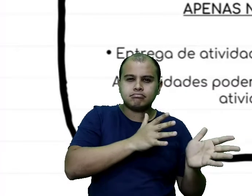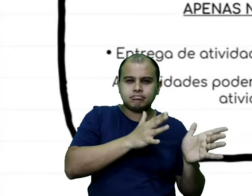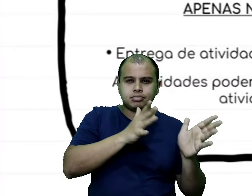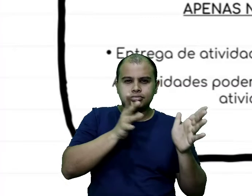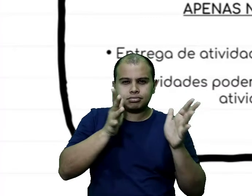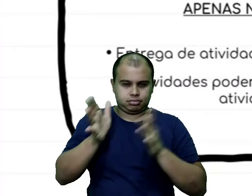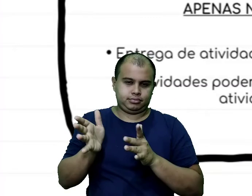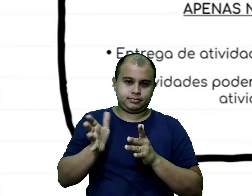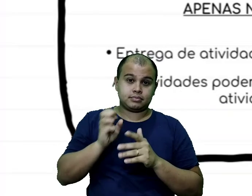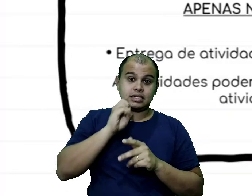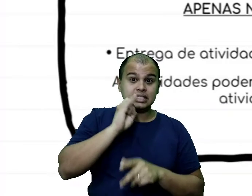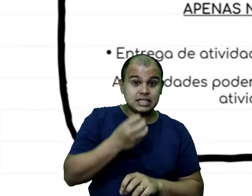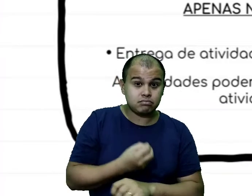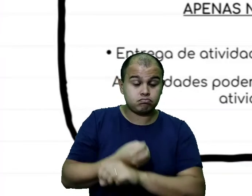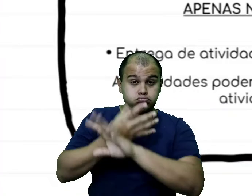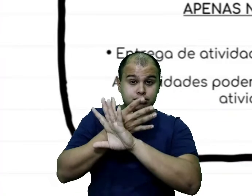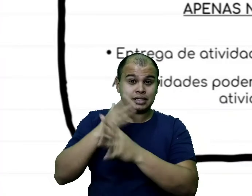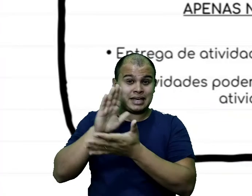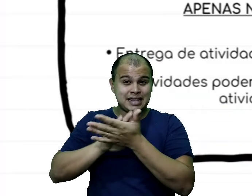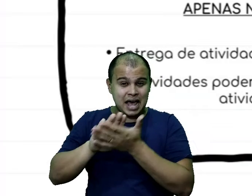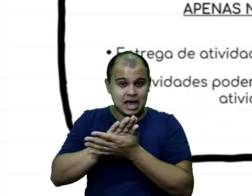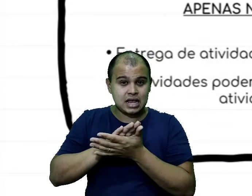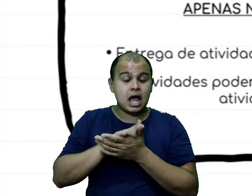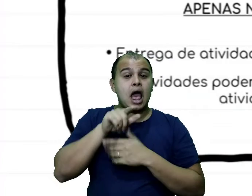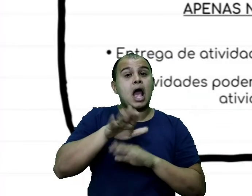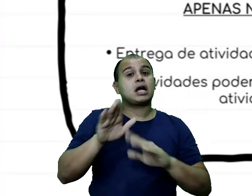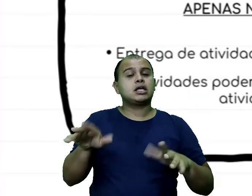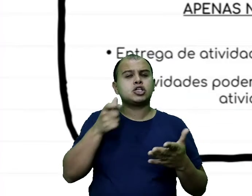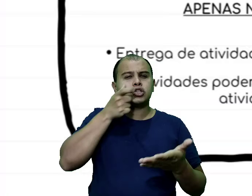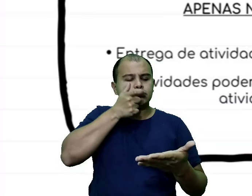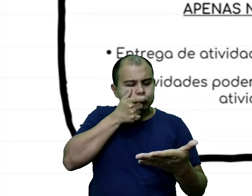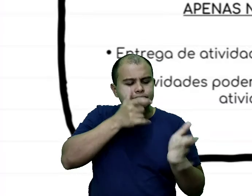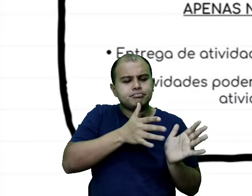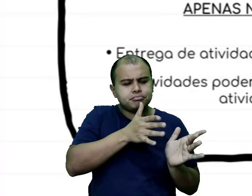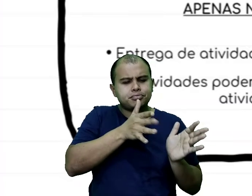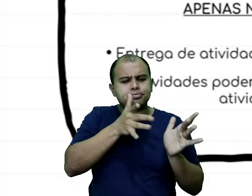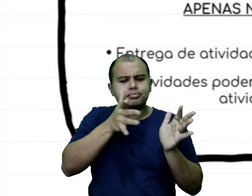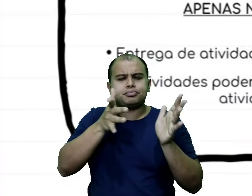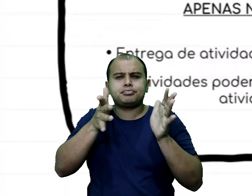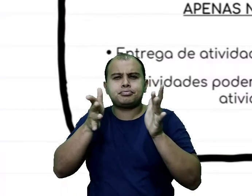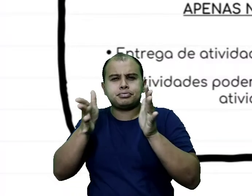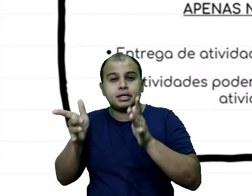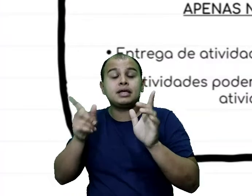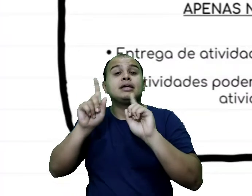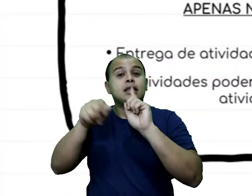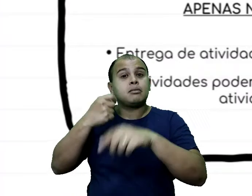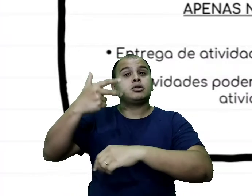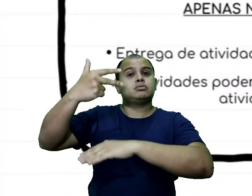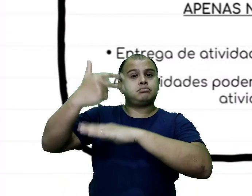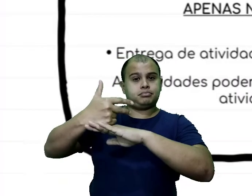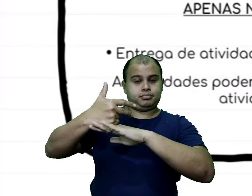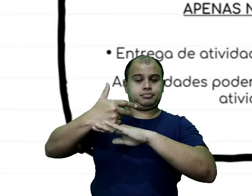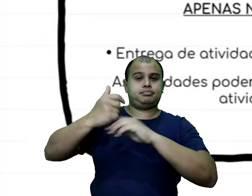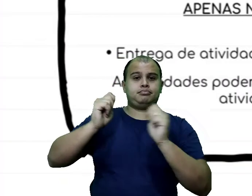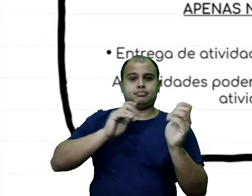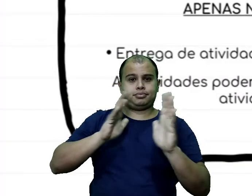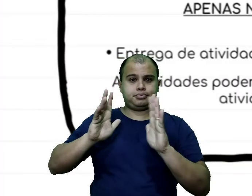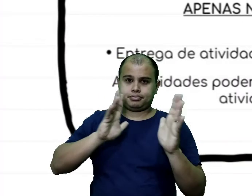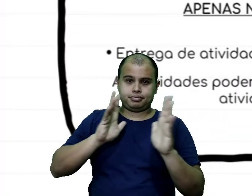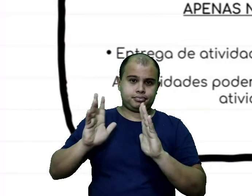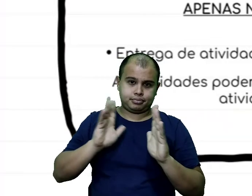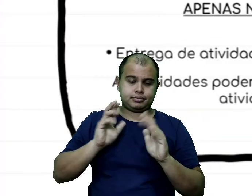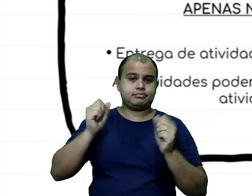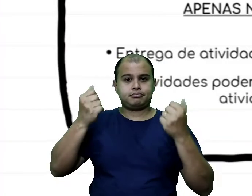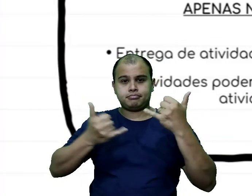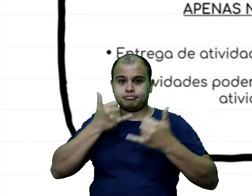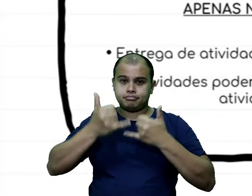da aula. Se for uma aula assíncrona, em que a gente não vai se encontrar, a criança assiste o vídeo quando ela tiver tempo e